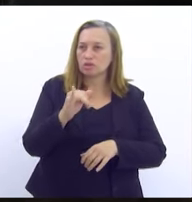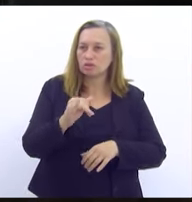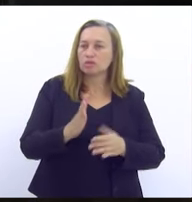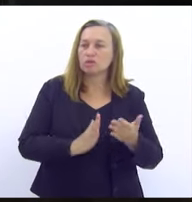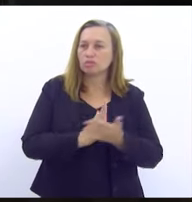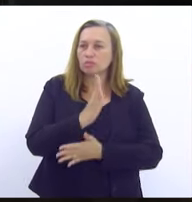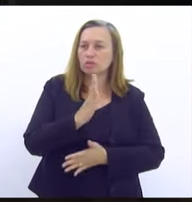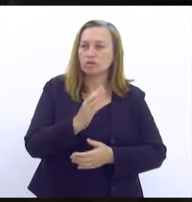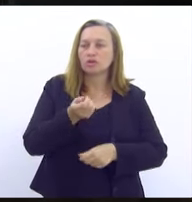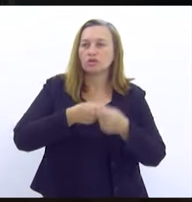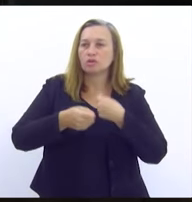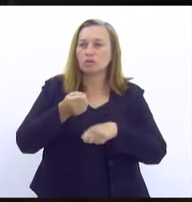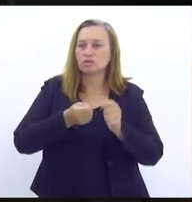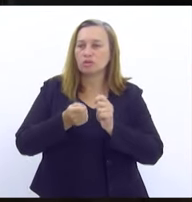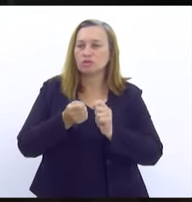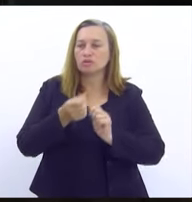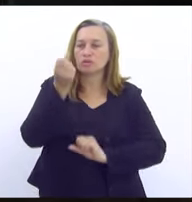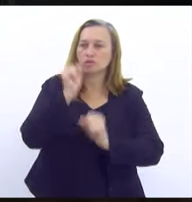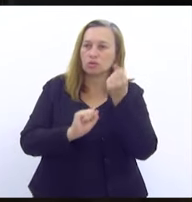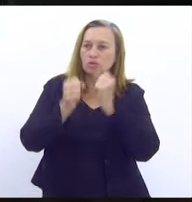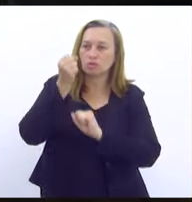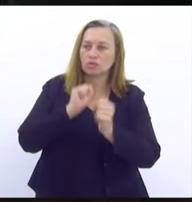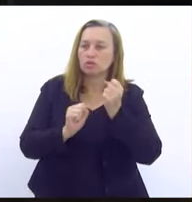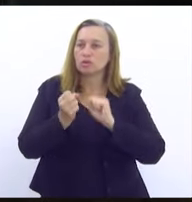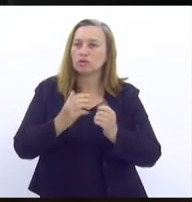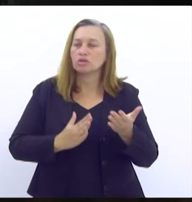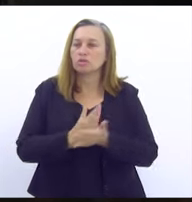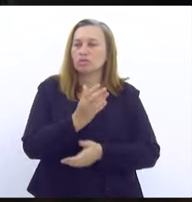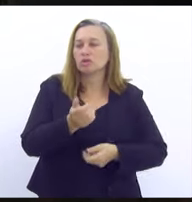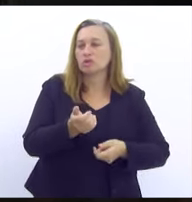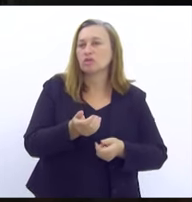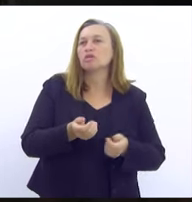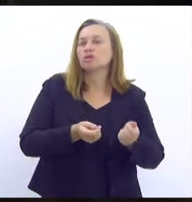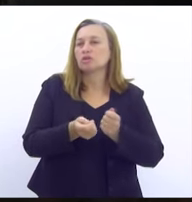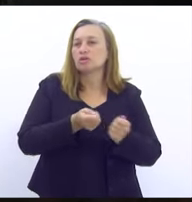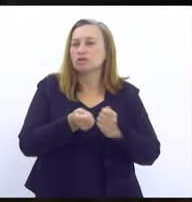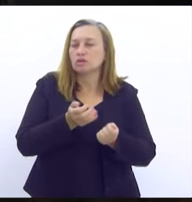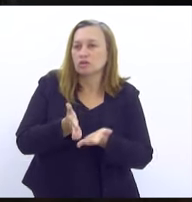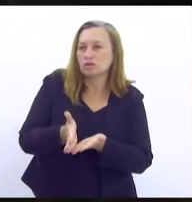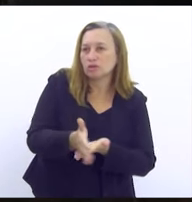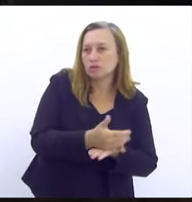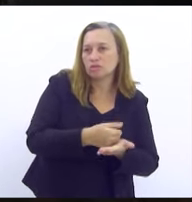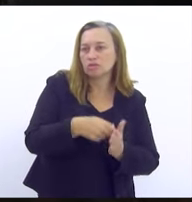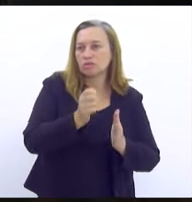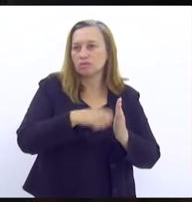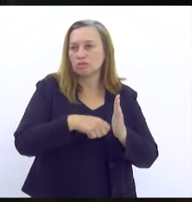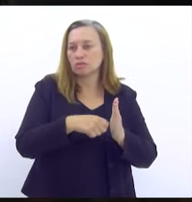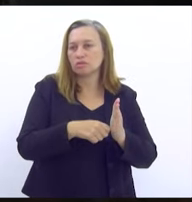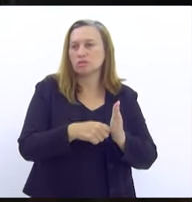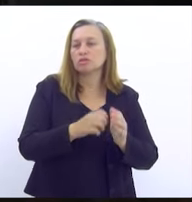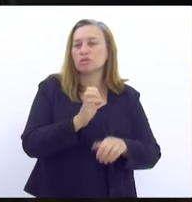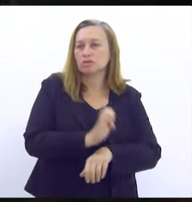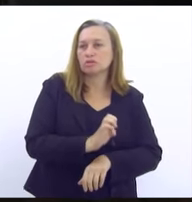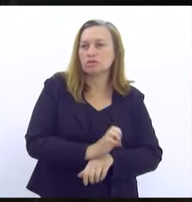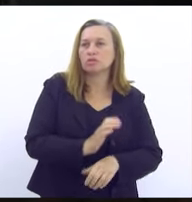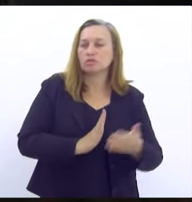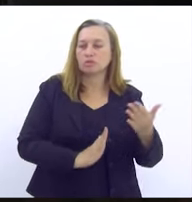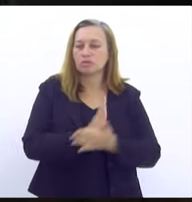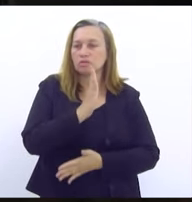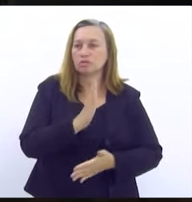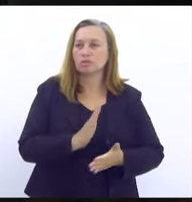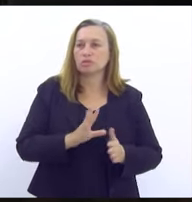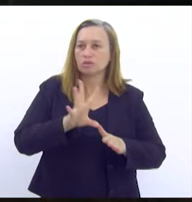favorável, economia, indústria e comércio favorável, tributação, controle, arrecadação estadual, fiscalização dos tributos estadual favorável,